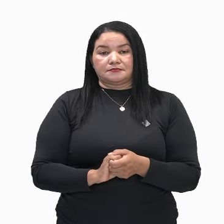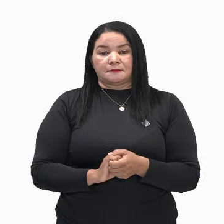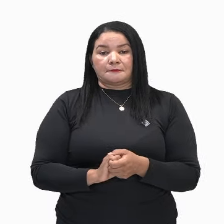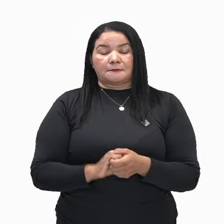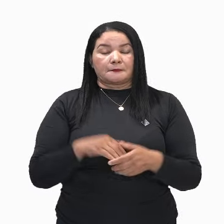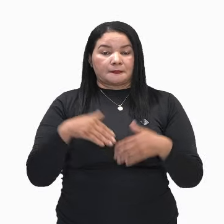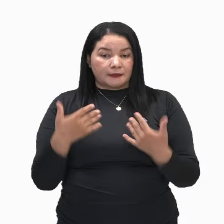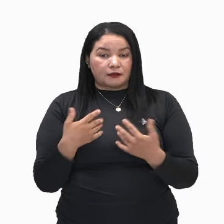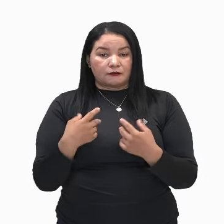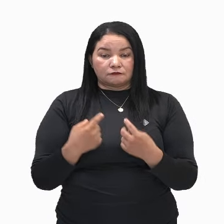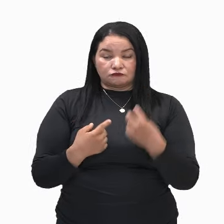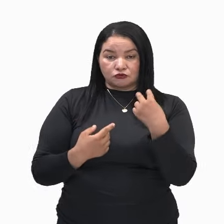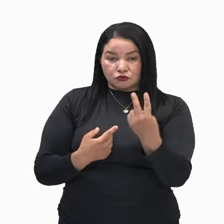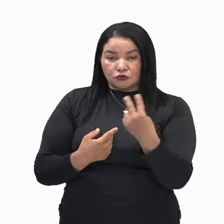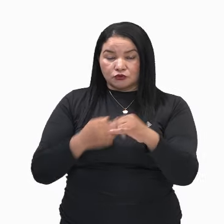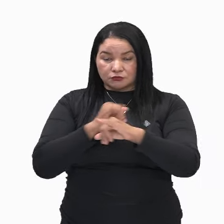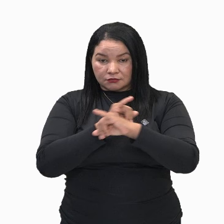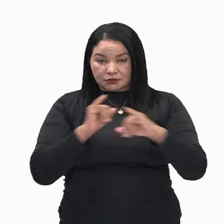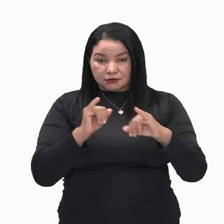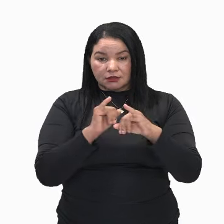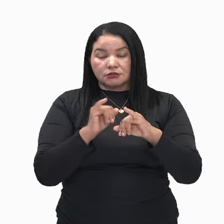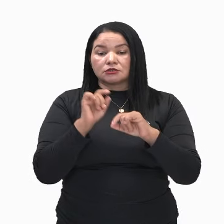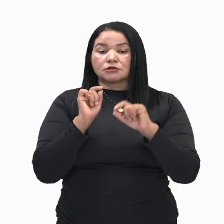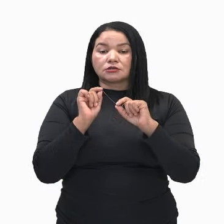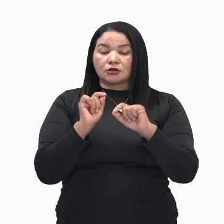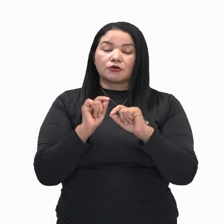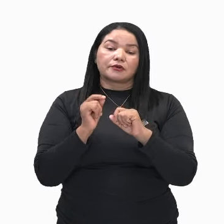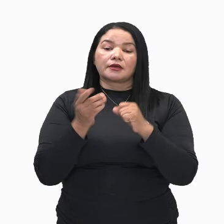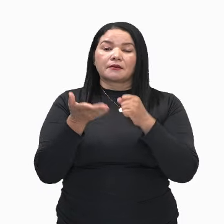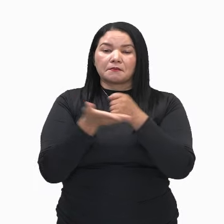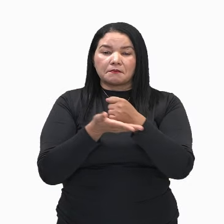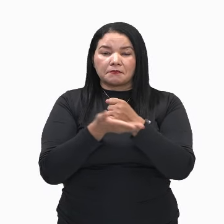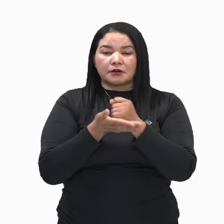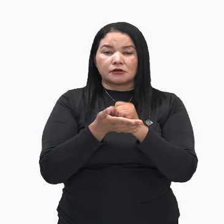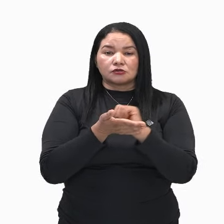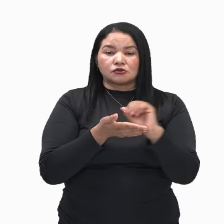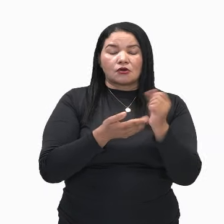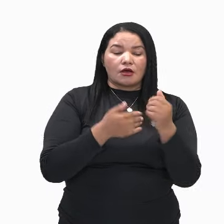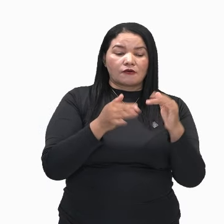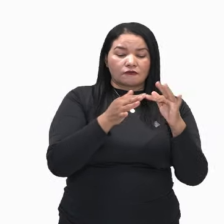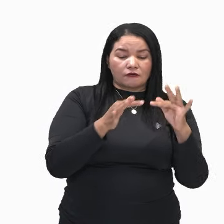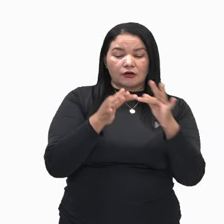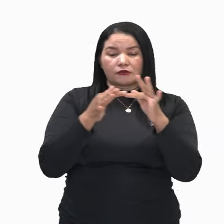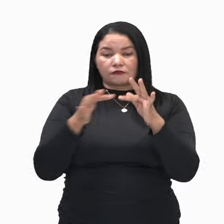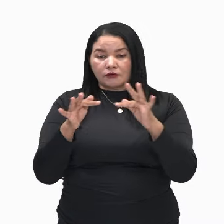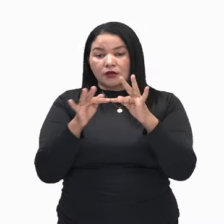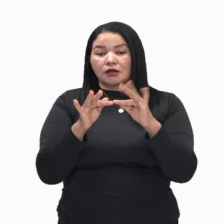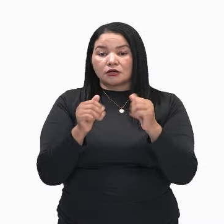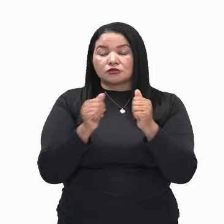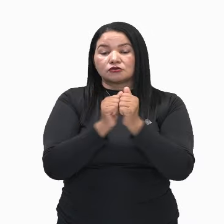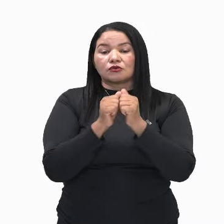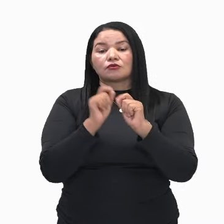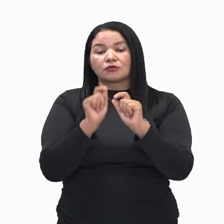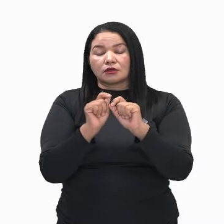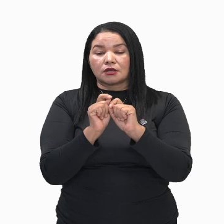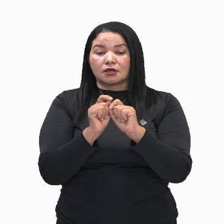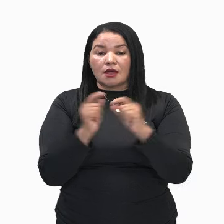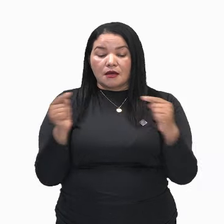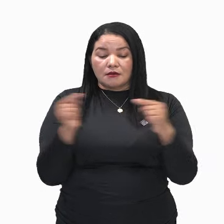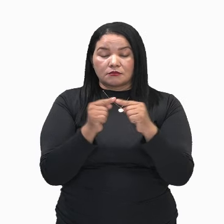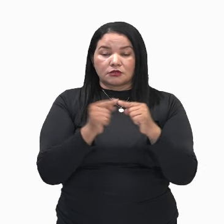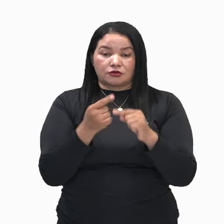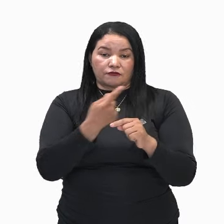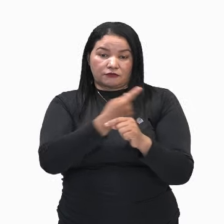duas mensagens que vão basicamente lado a lado no seu sentido, a ver com vacinação, sendo a primeira